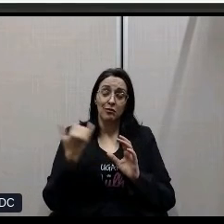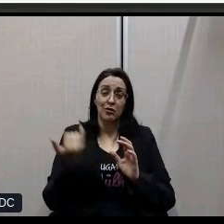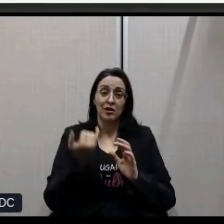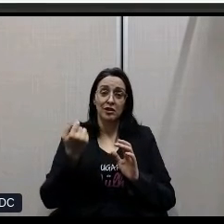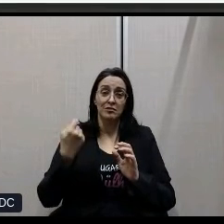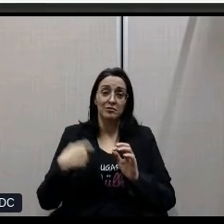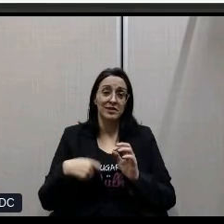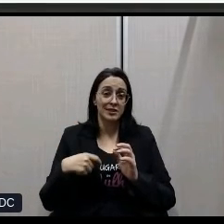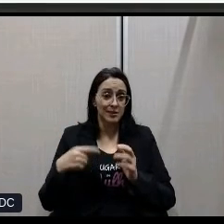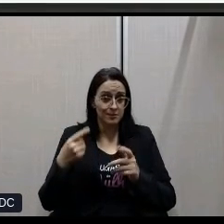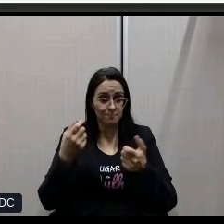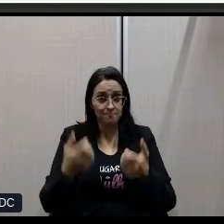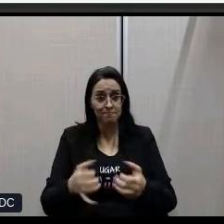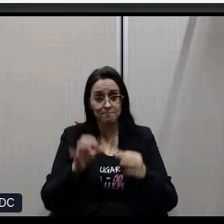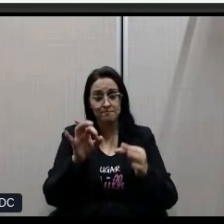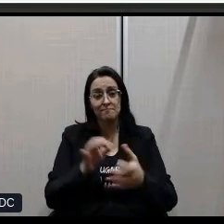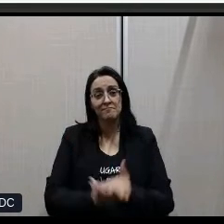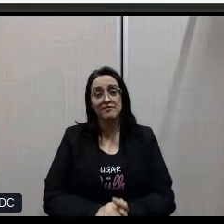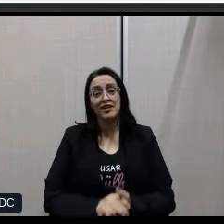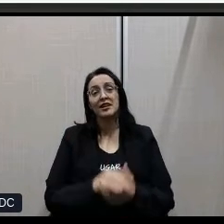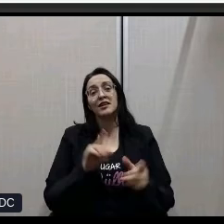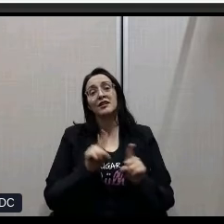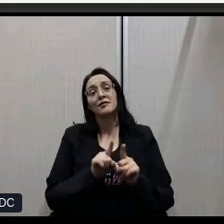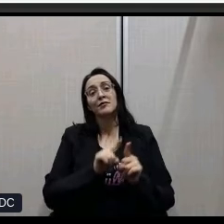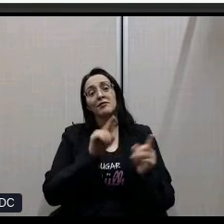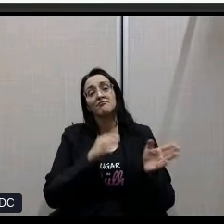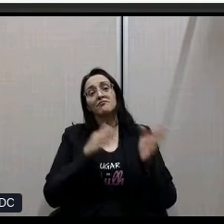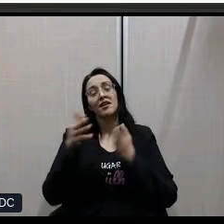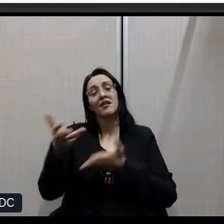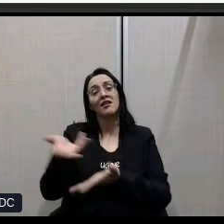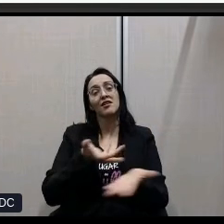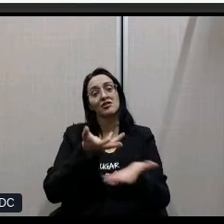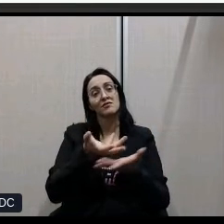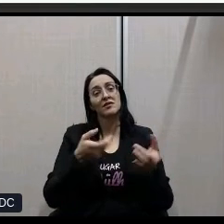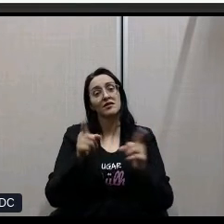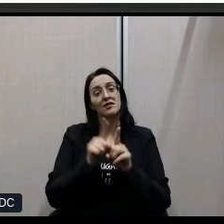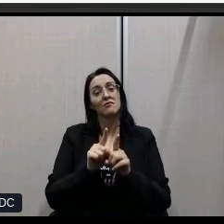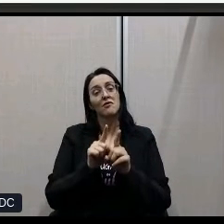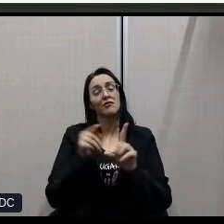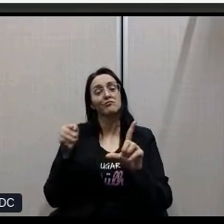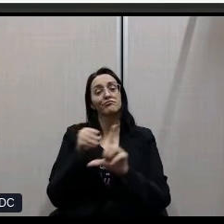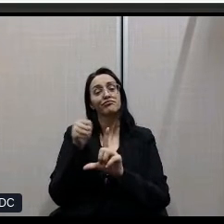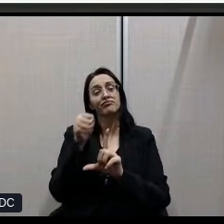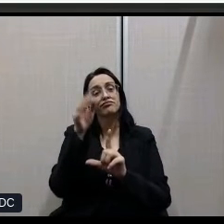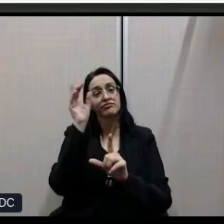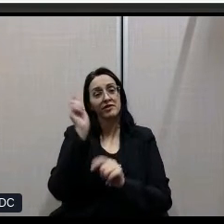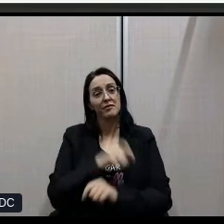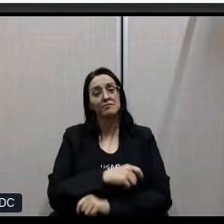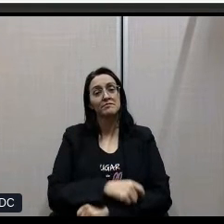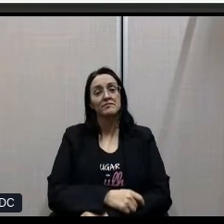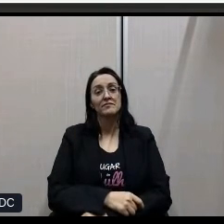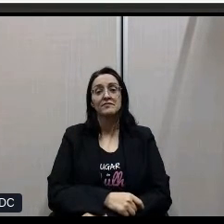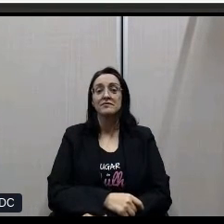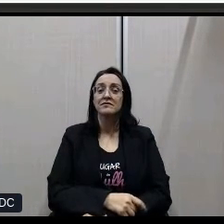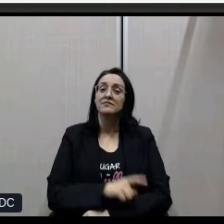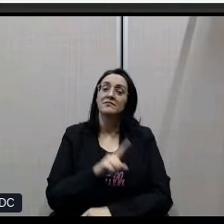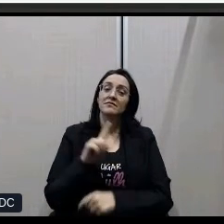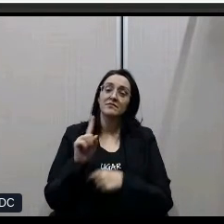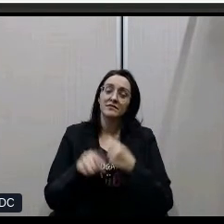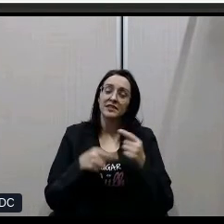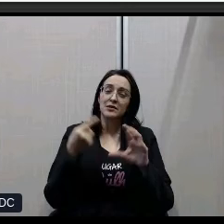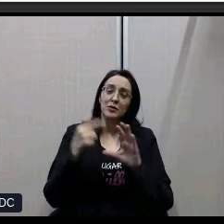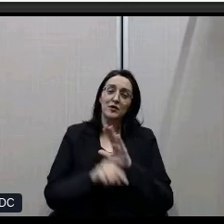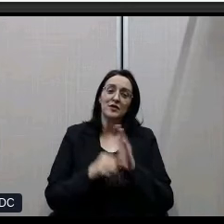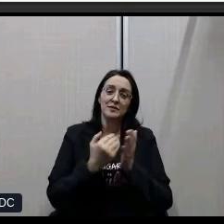tem que ser pontuada, seguido por engajamento e navegabilidade. Mas a gente vai se aprofundar um